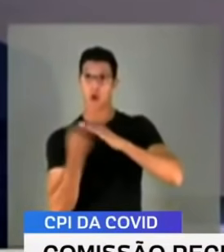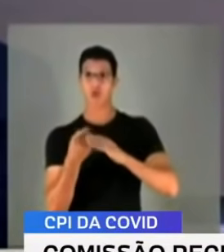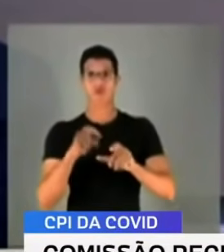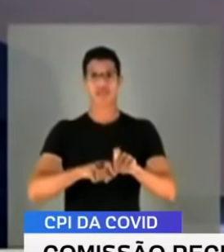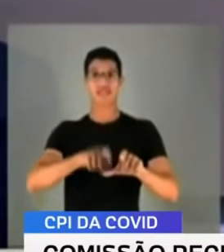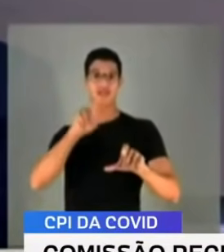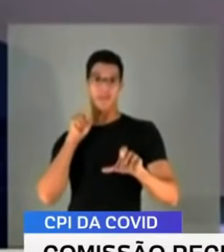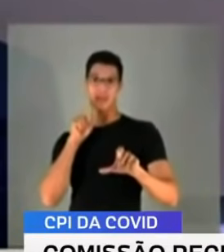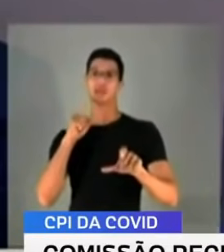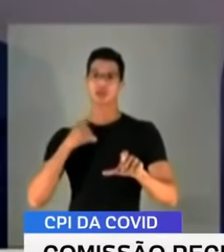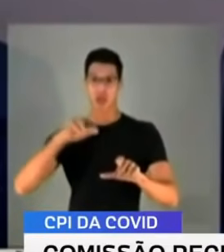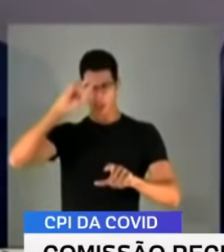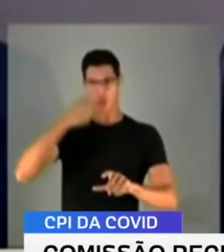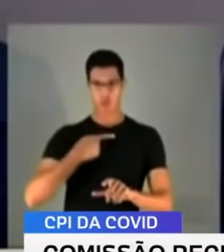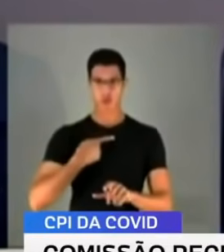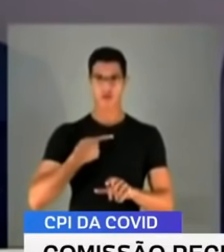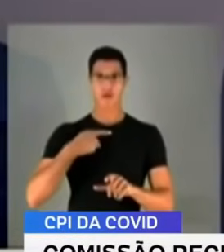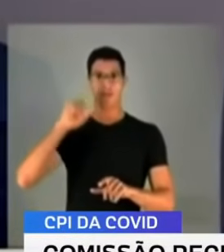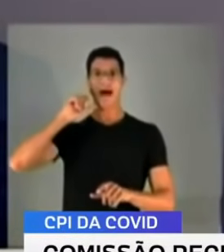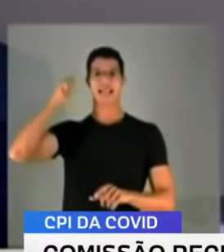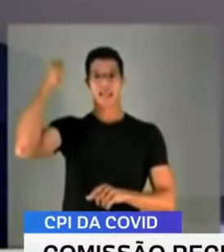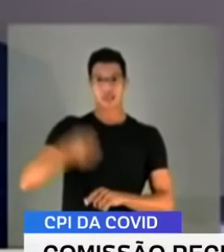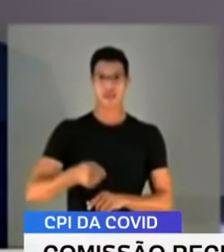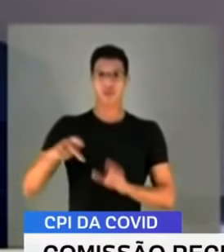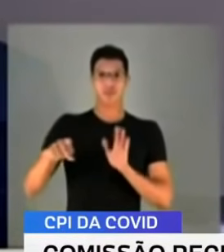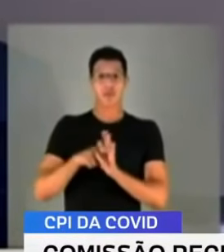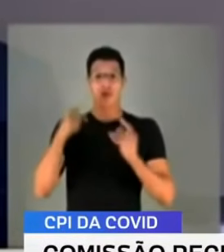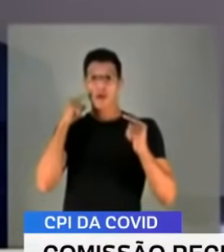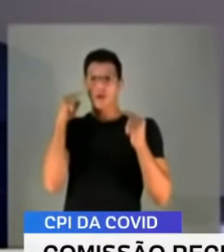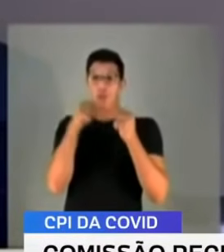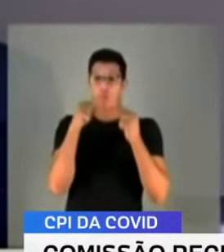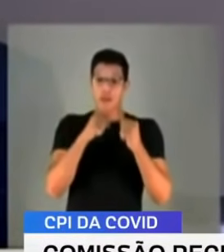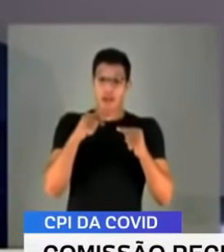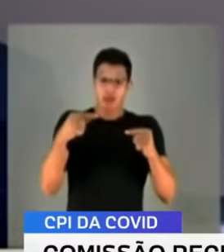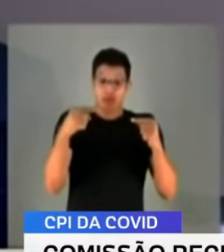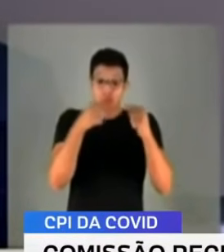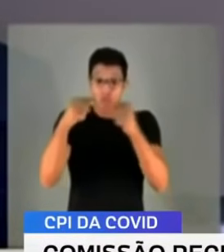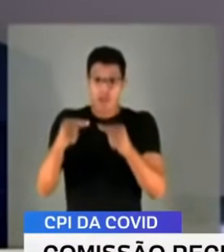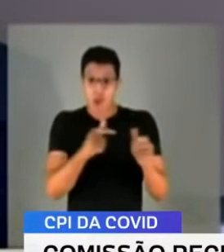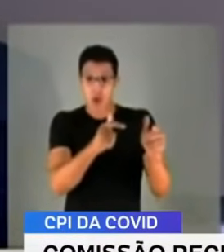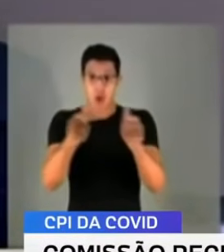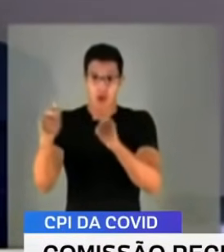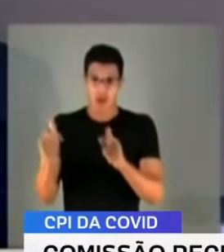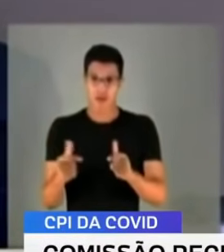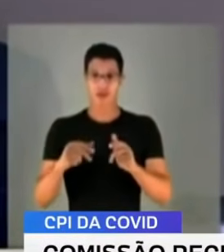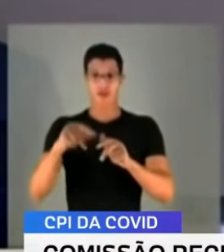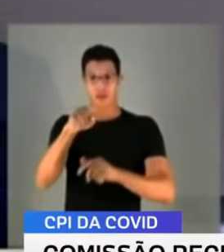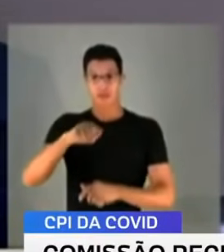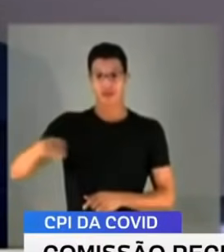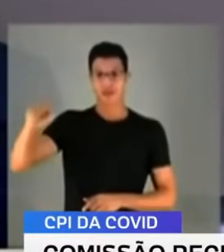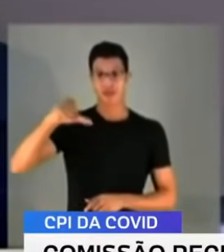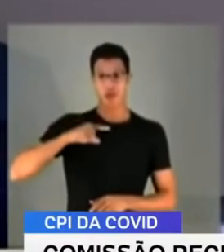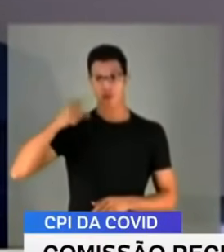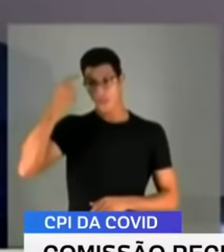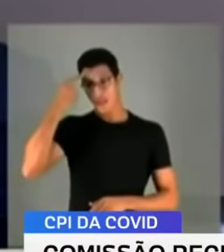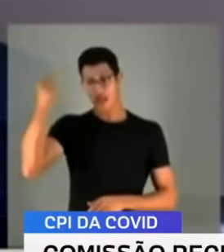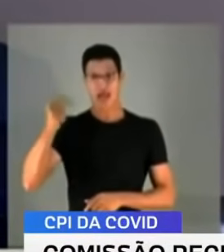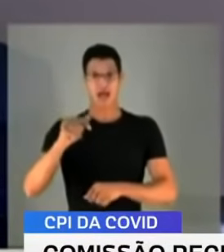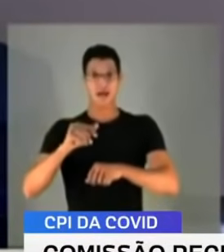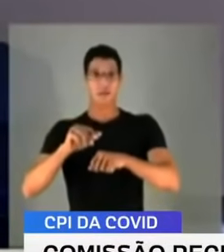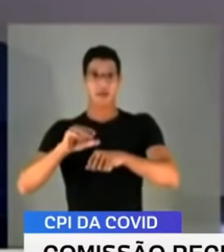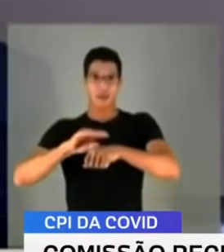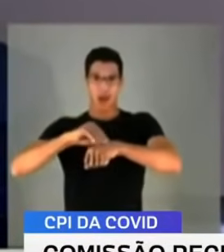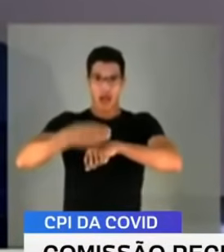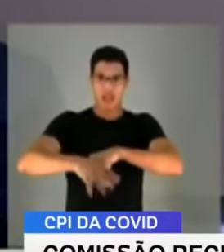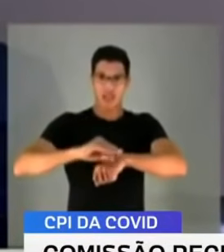independentes, têm sua autonomia para tomada de decisão de acordo com as situações locais. Para o senhor ter uma ideia, a hanseníase, por